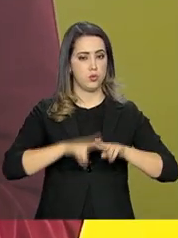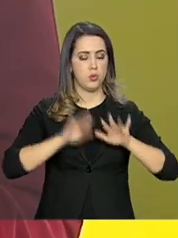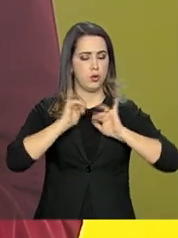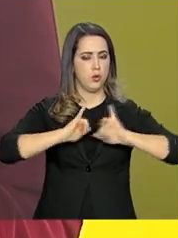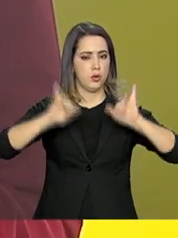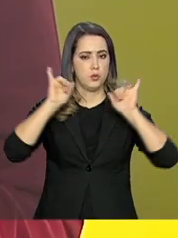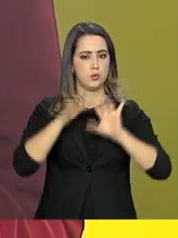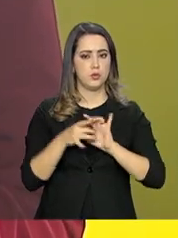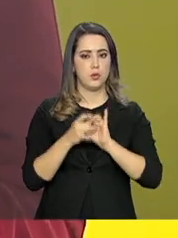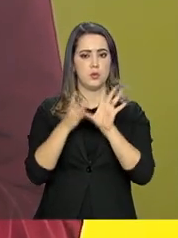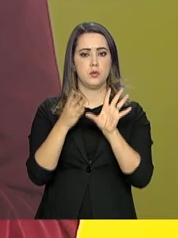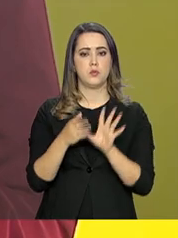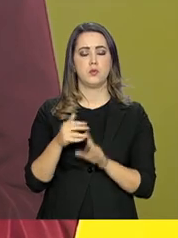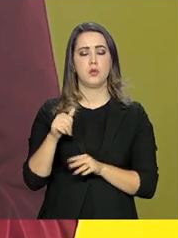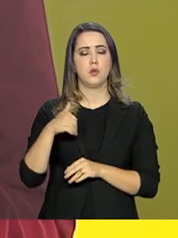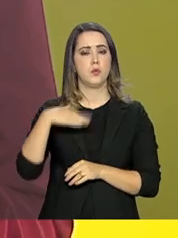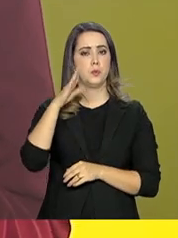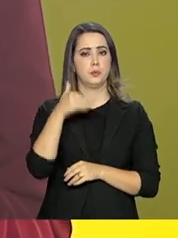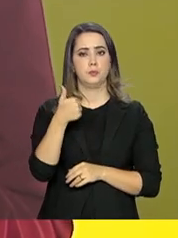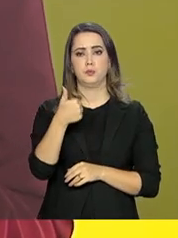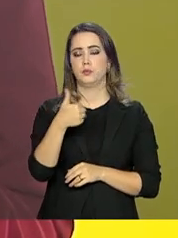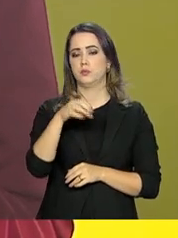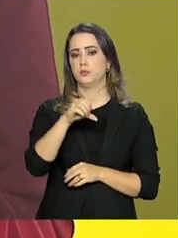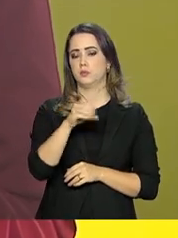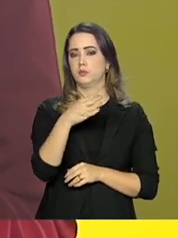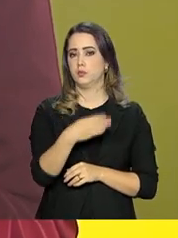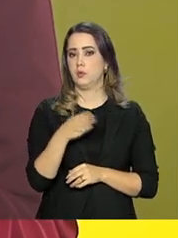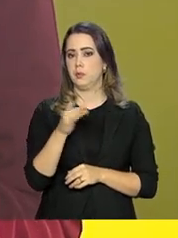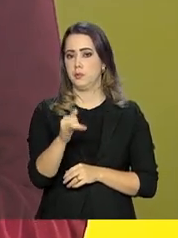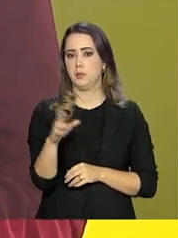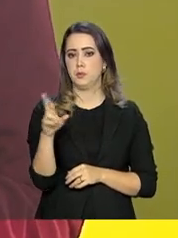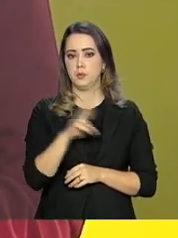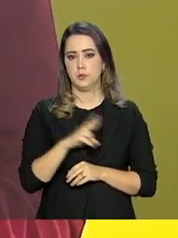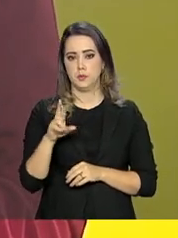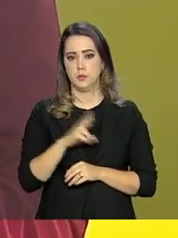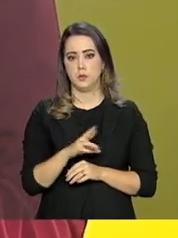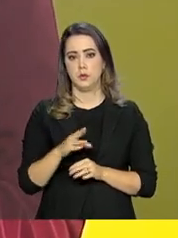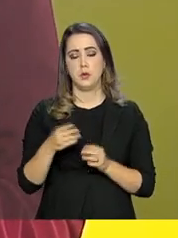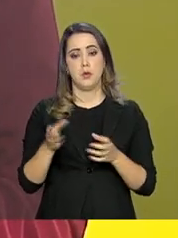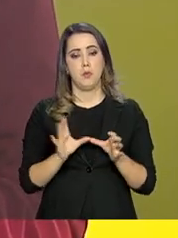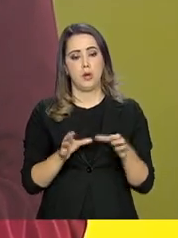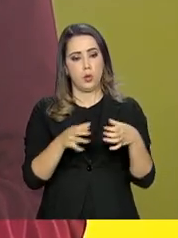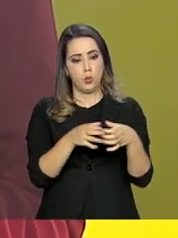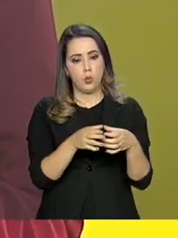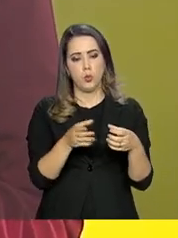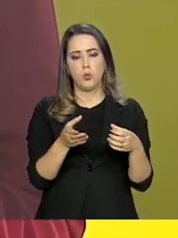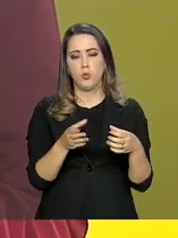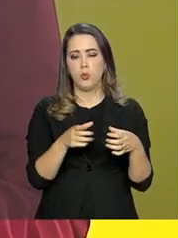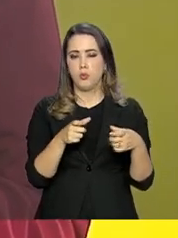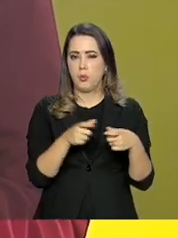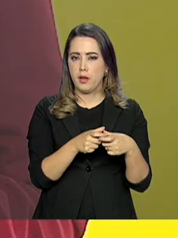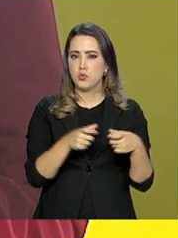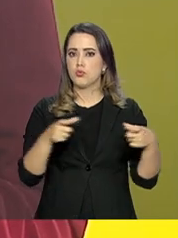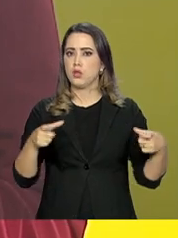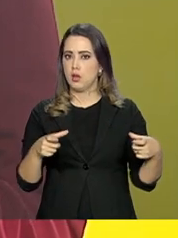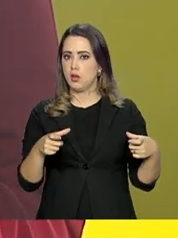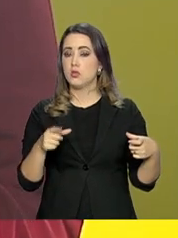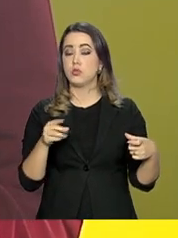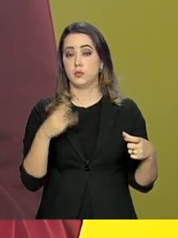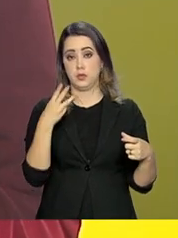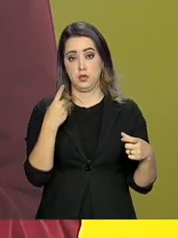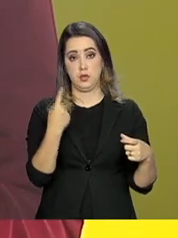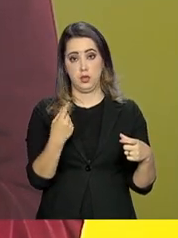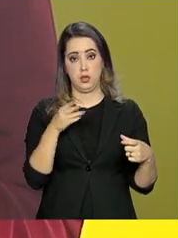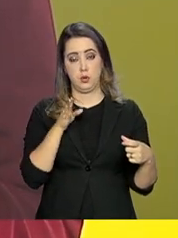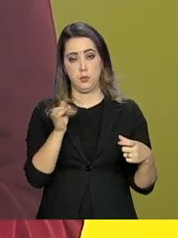a liberação de mais de 194 bilhões de reais para o médio e grande produtor e 31 bilhões